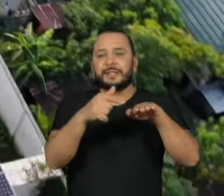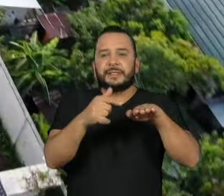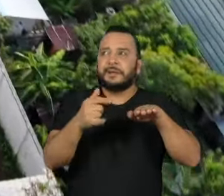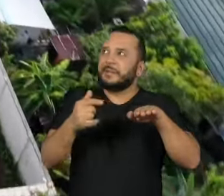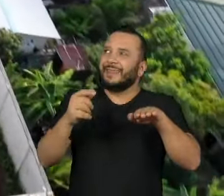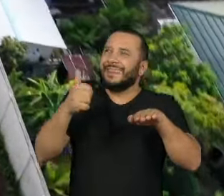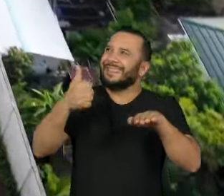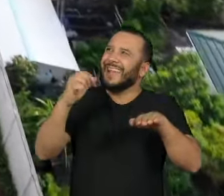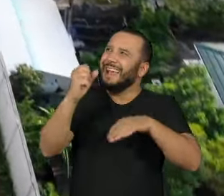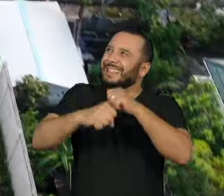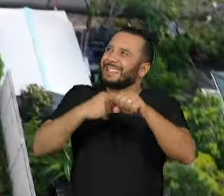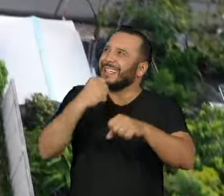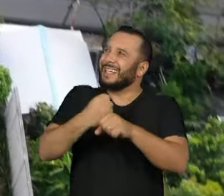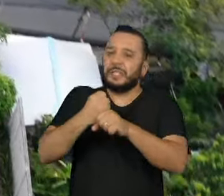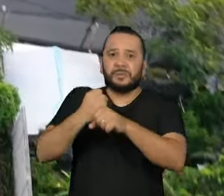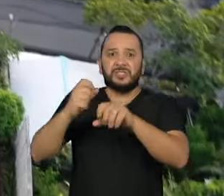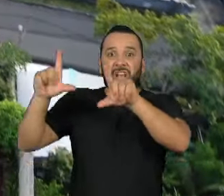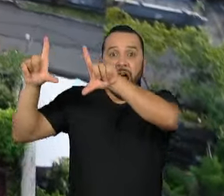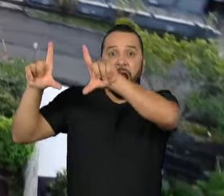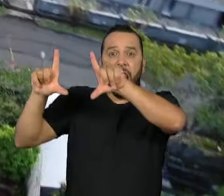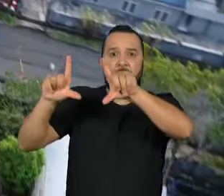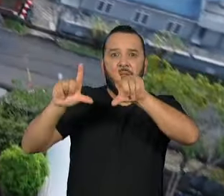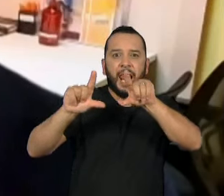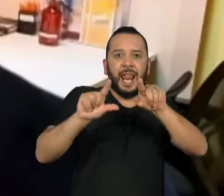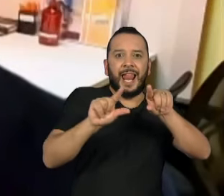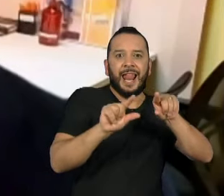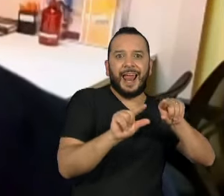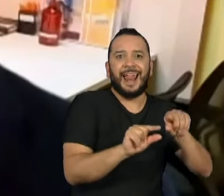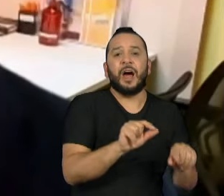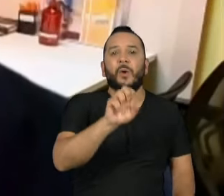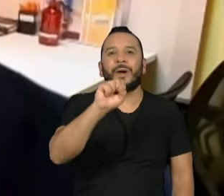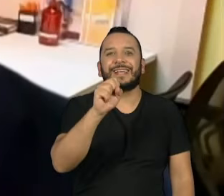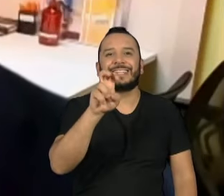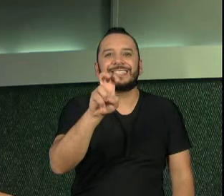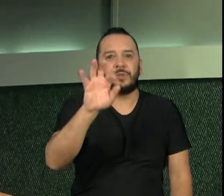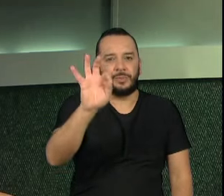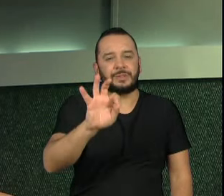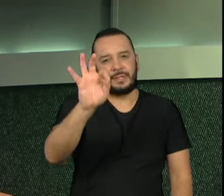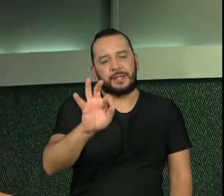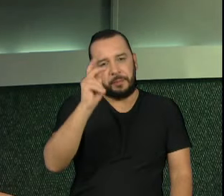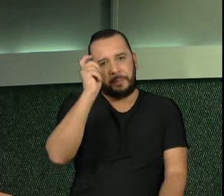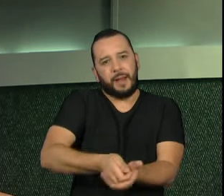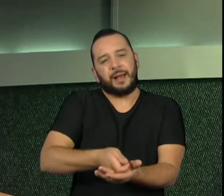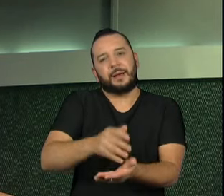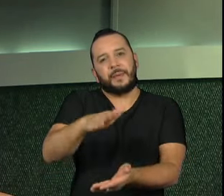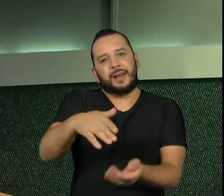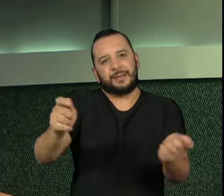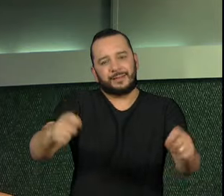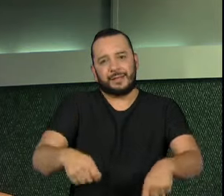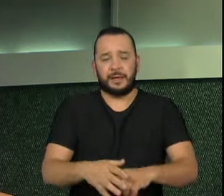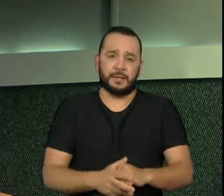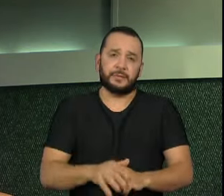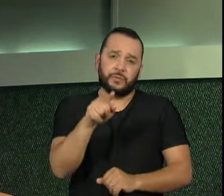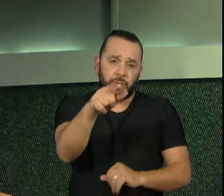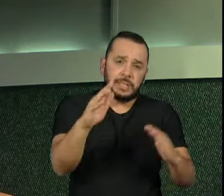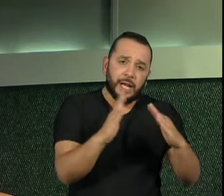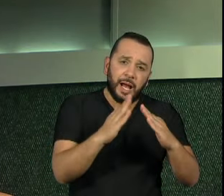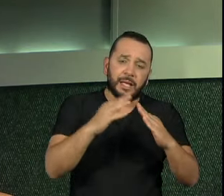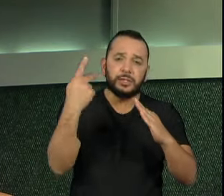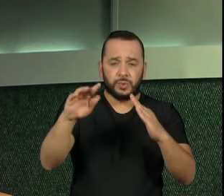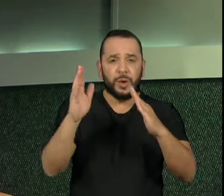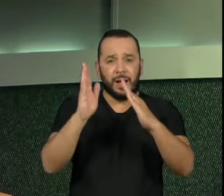média, 85%. E por conta disso, hoje, gerar a própria energia no telhado